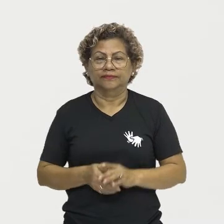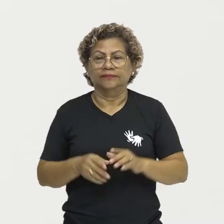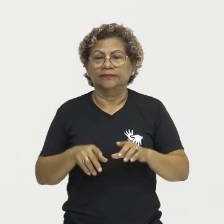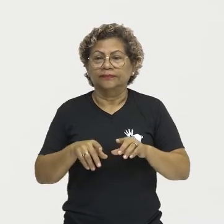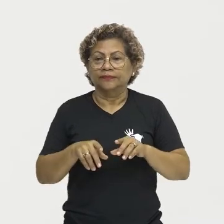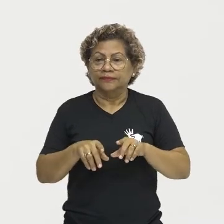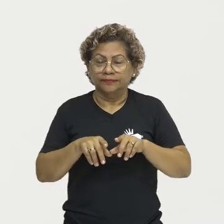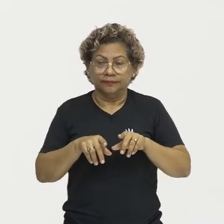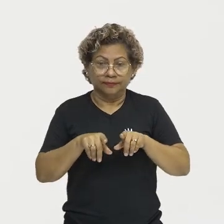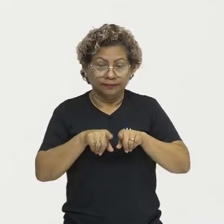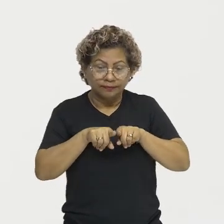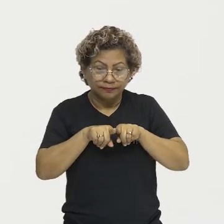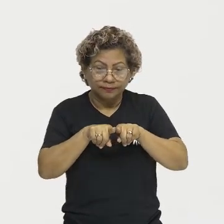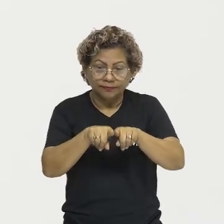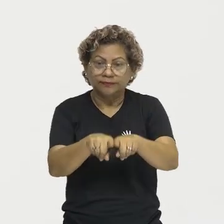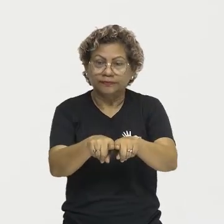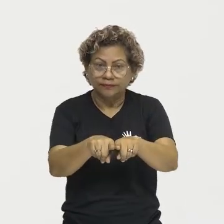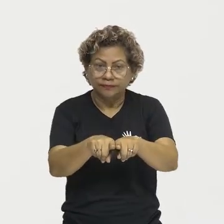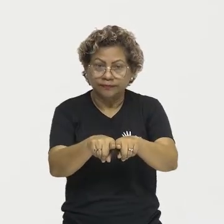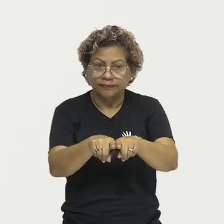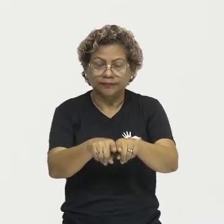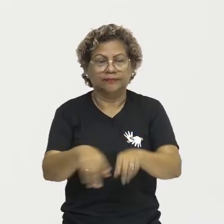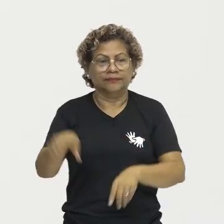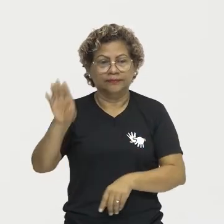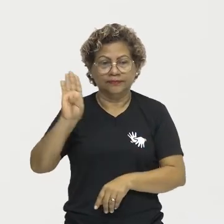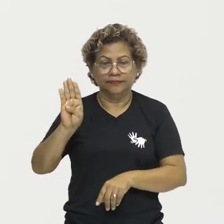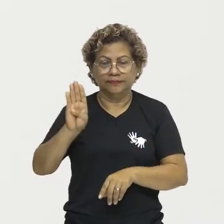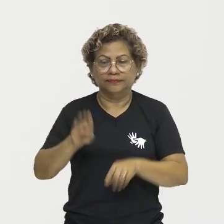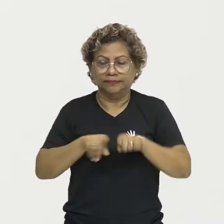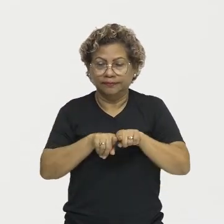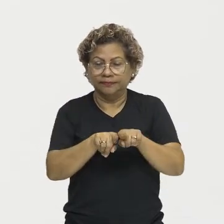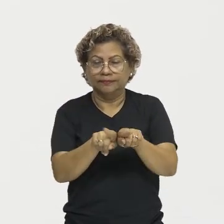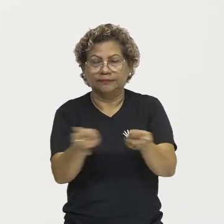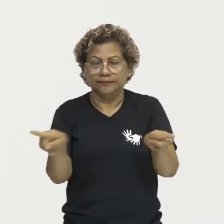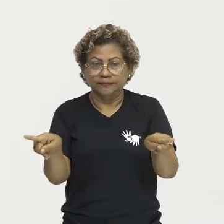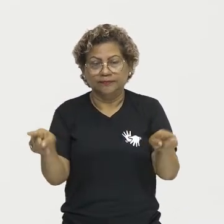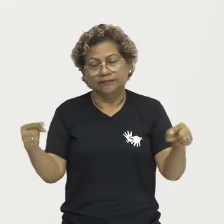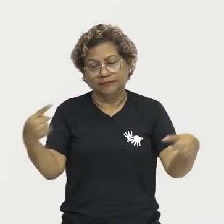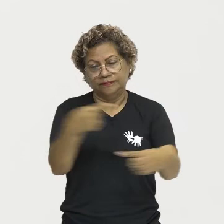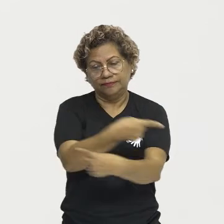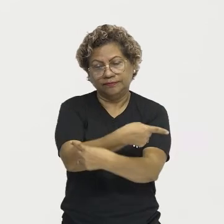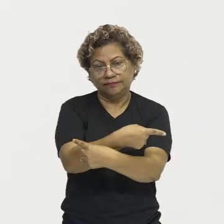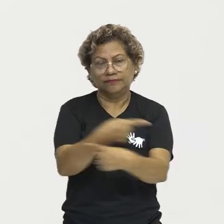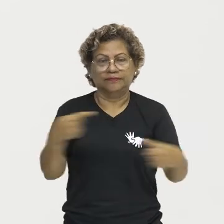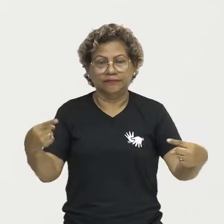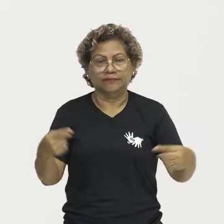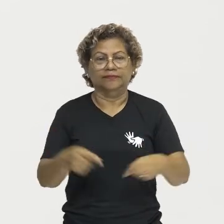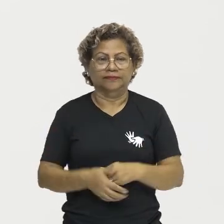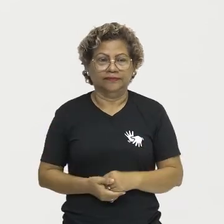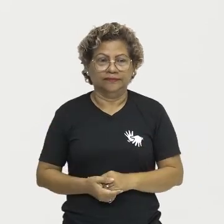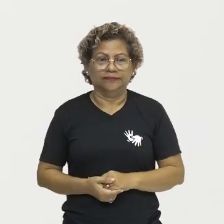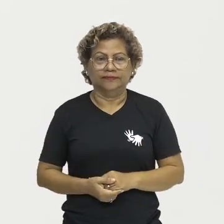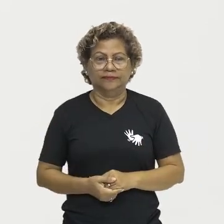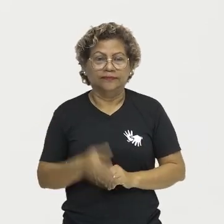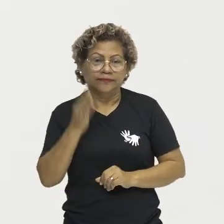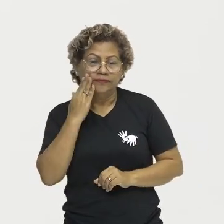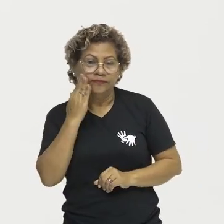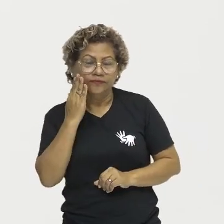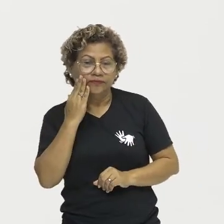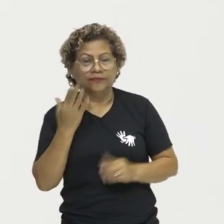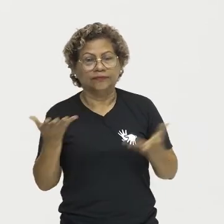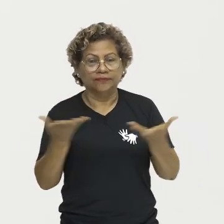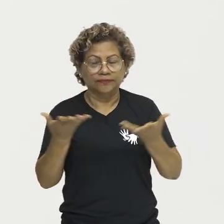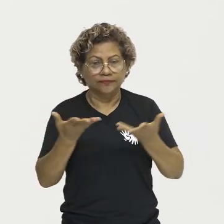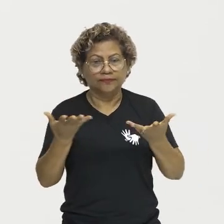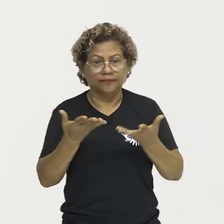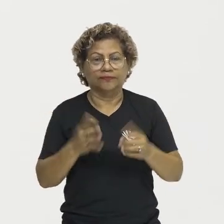sentido. Letra B, tiverem mesma direção e sentidos contrários. Letra C, se tiverem direções perpendiculares. Vamos aí para a